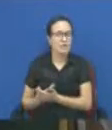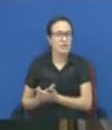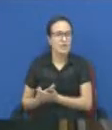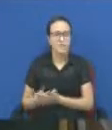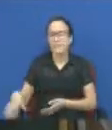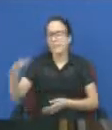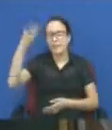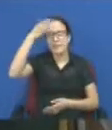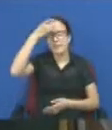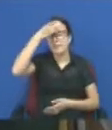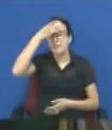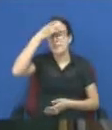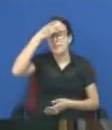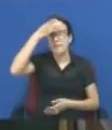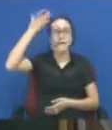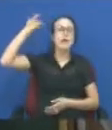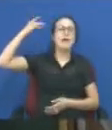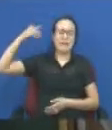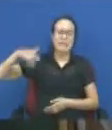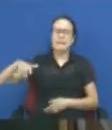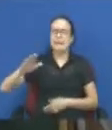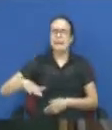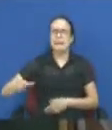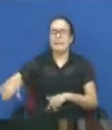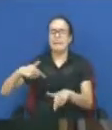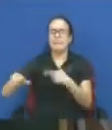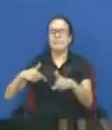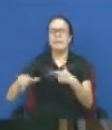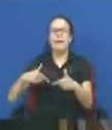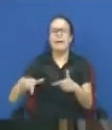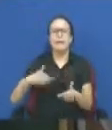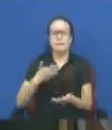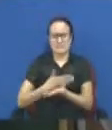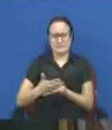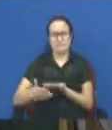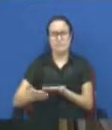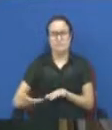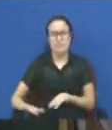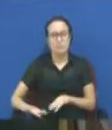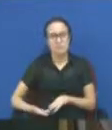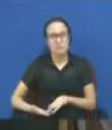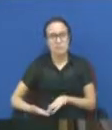comum, é isso mesmo. Não, tem que trabalhar logo cedo.